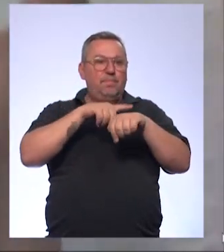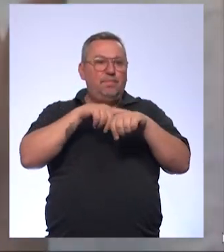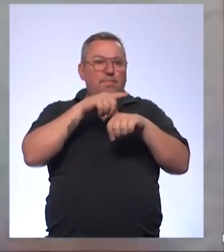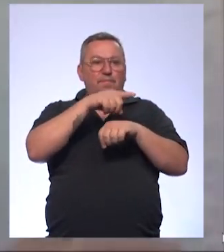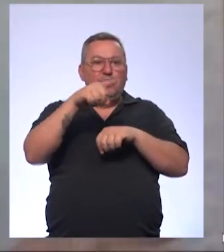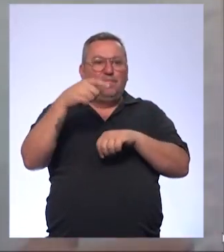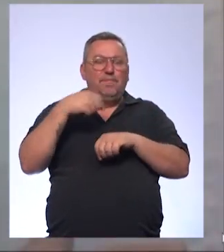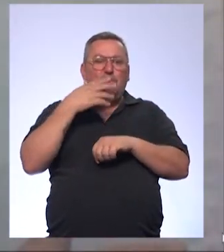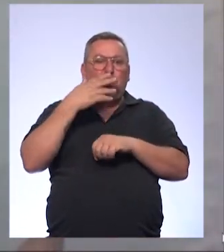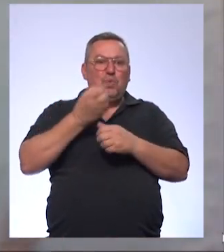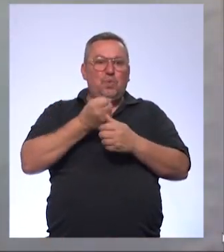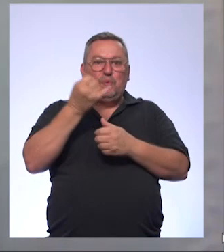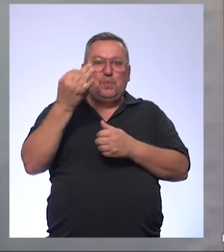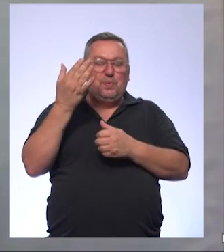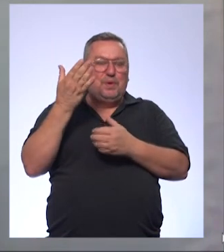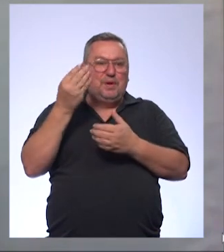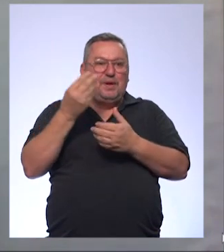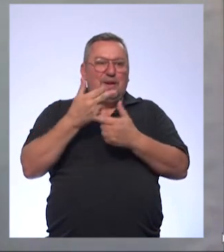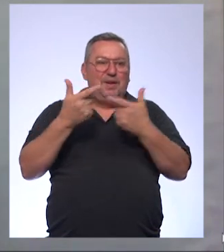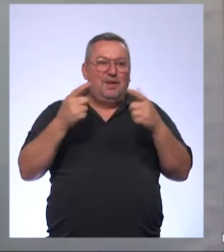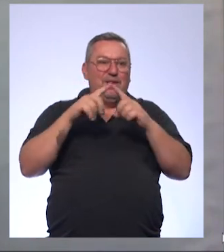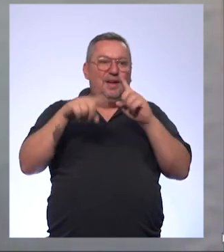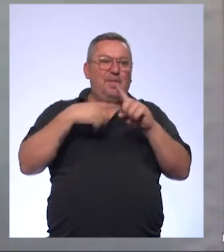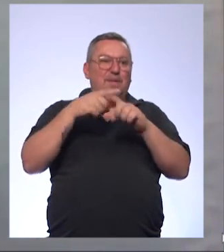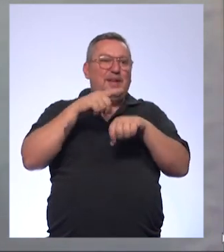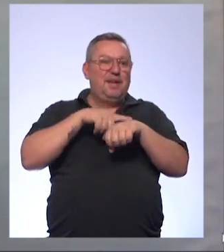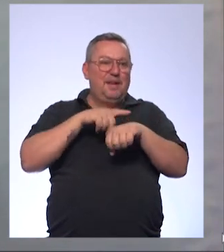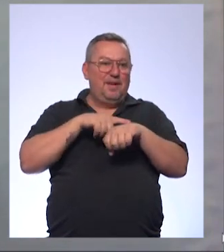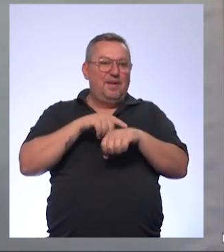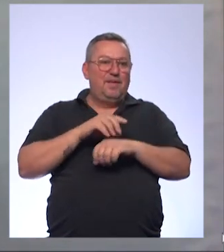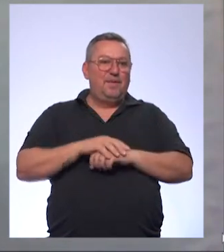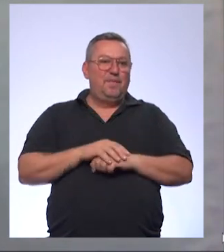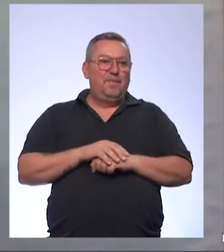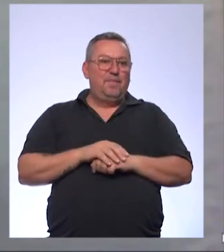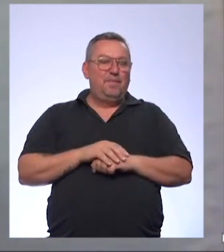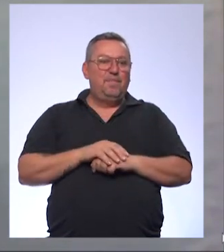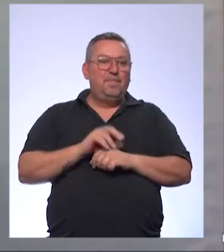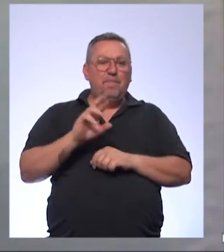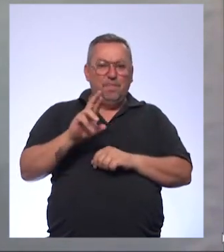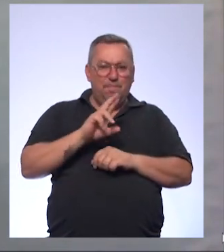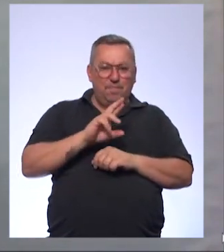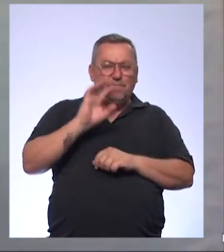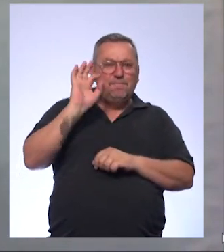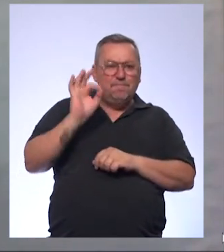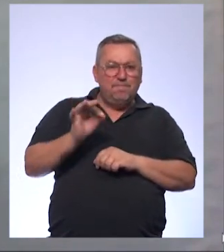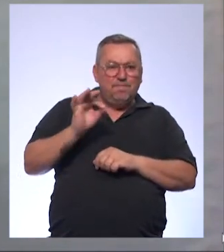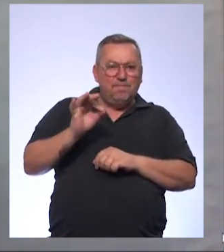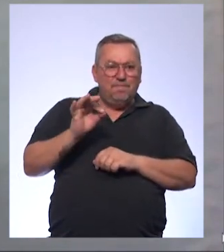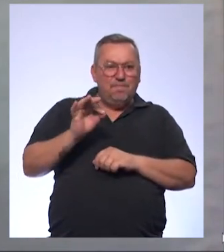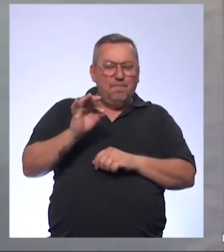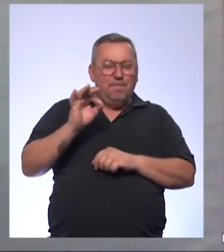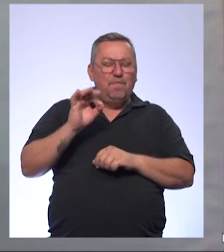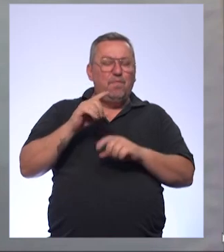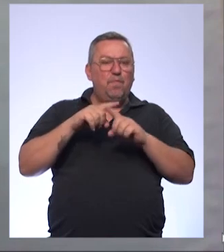vocês me pediram tanto para falar do Egito, né, que teremos mais tempo. Olha só, realmente a